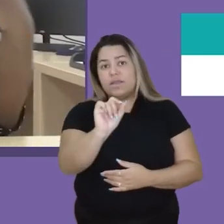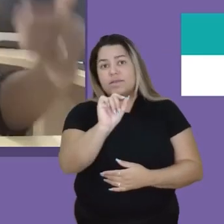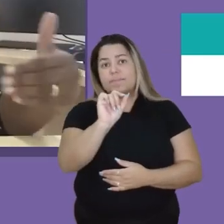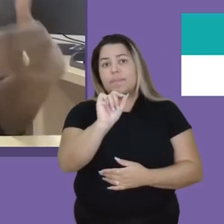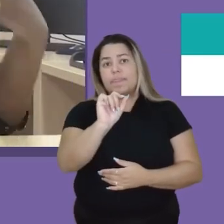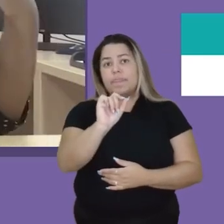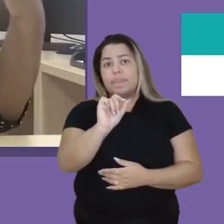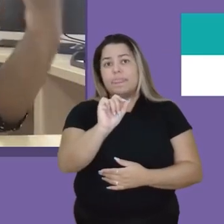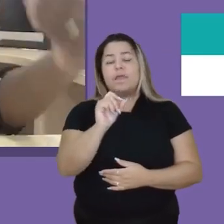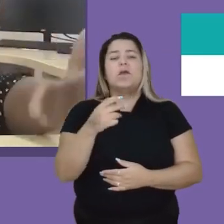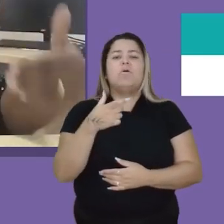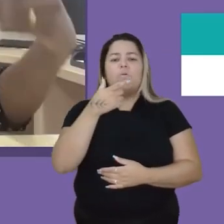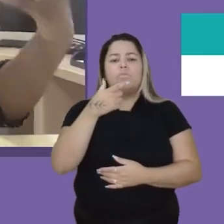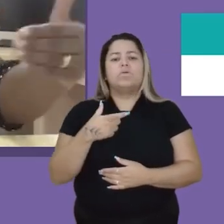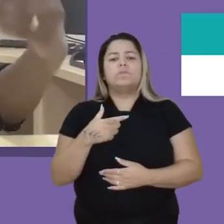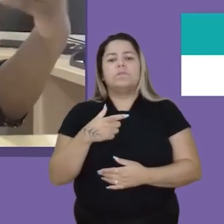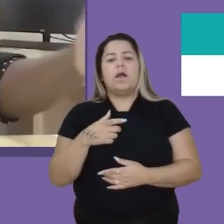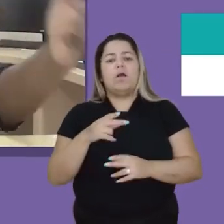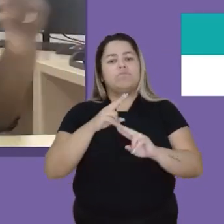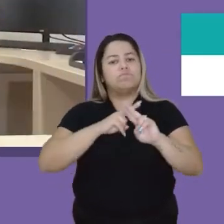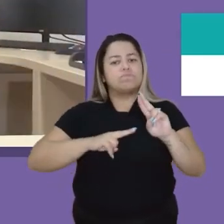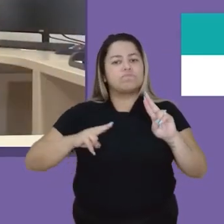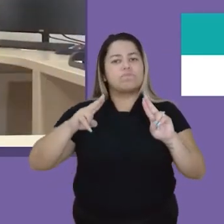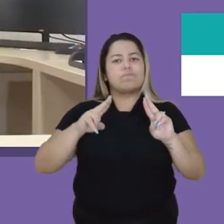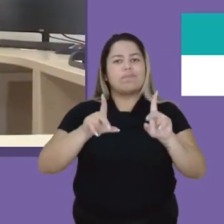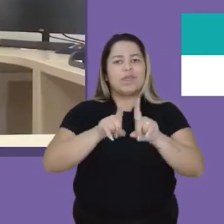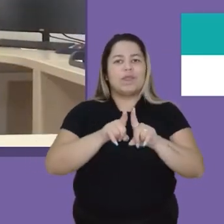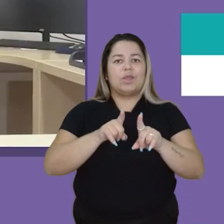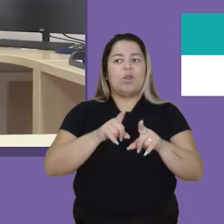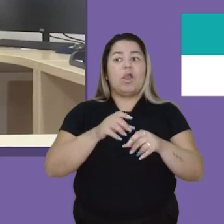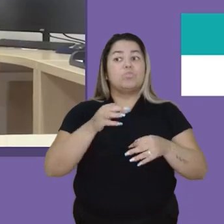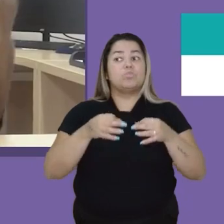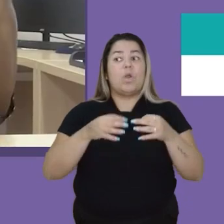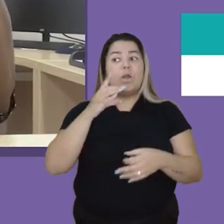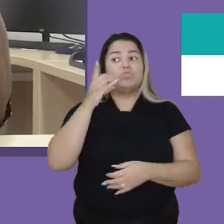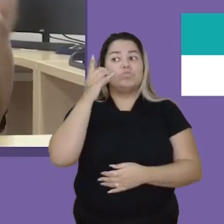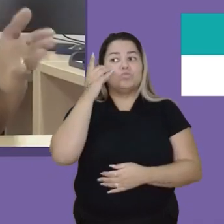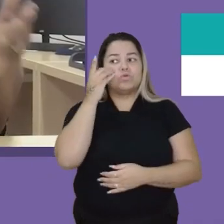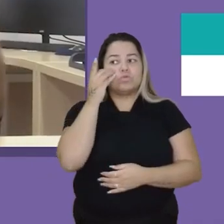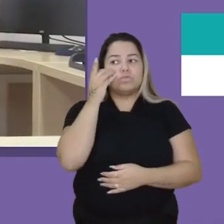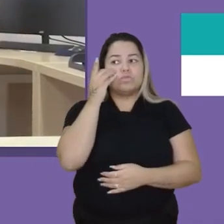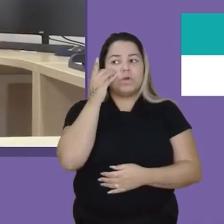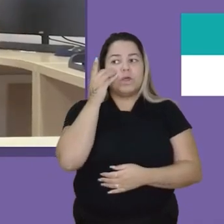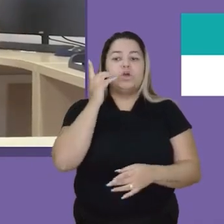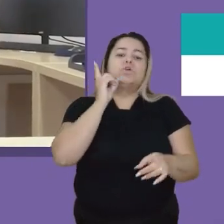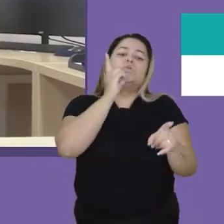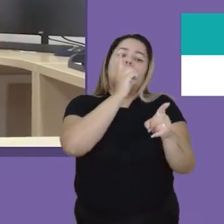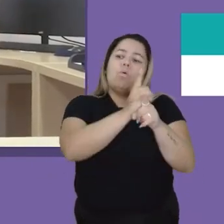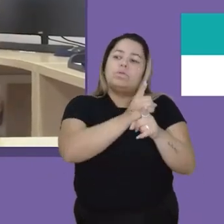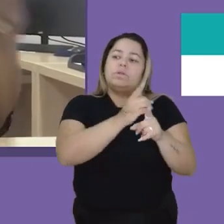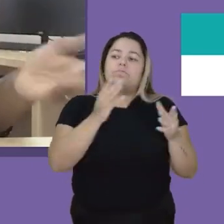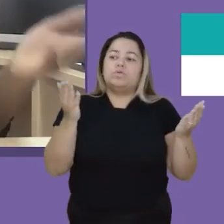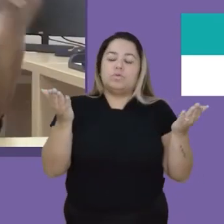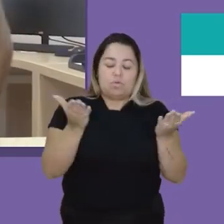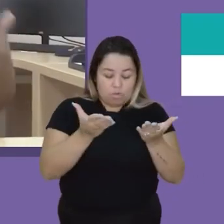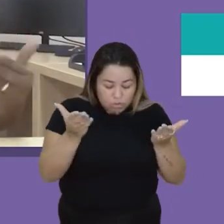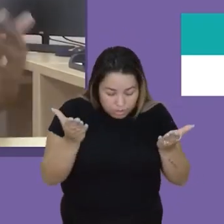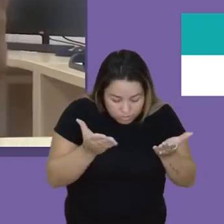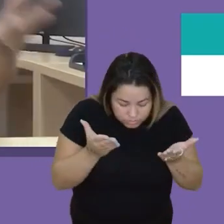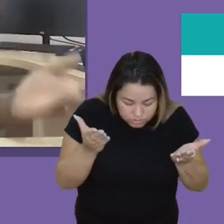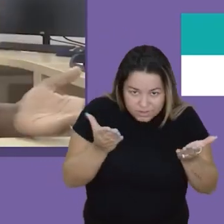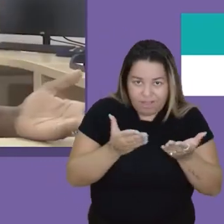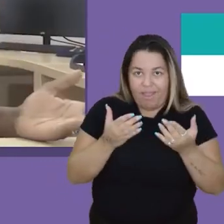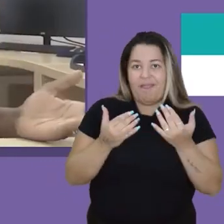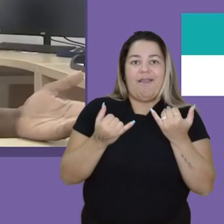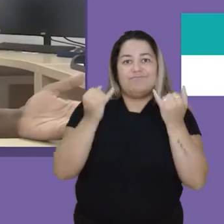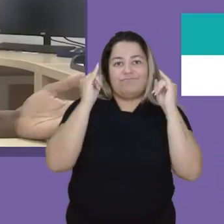qual é a cara da universidade pós-Lula e Dilma? Nós encontramos hoje a imagem e